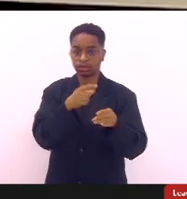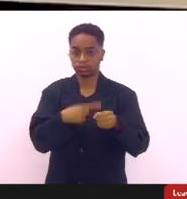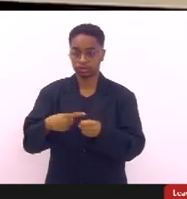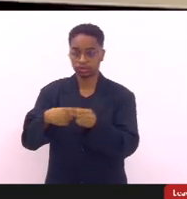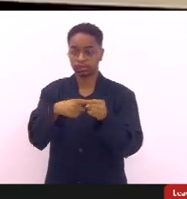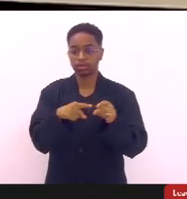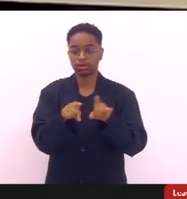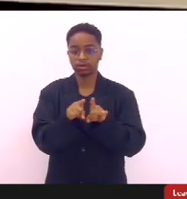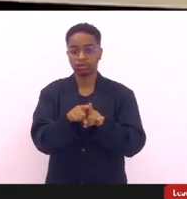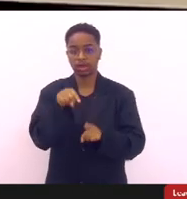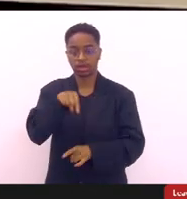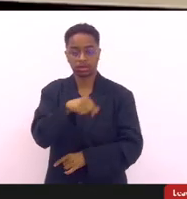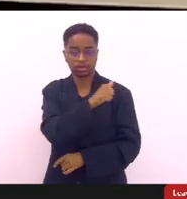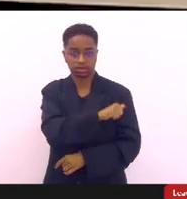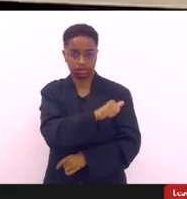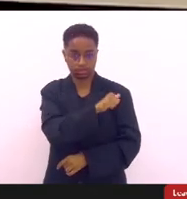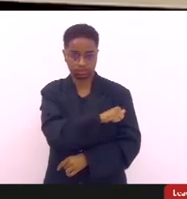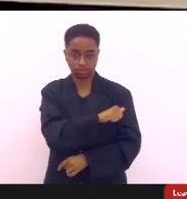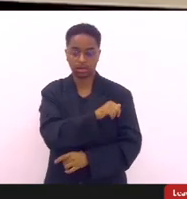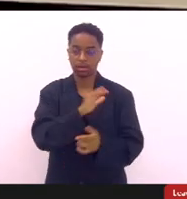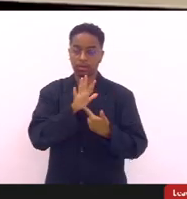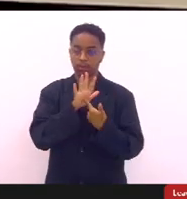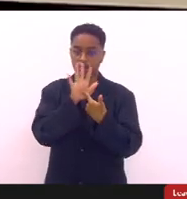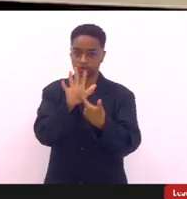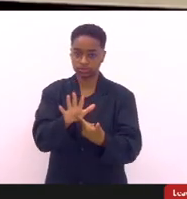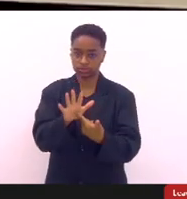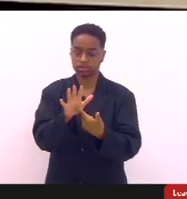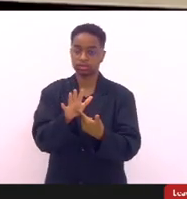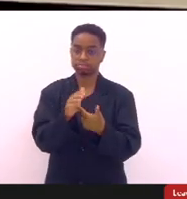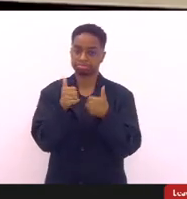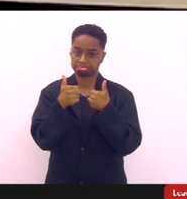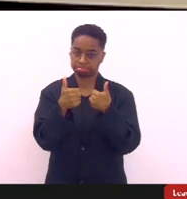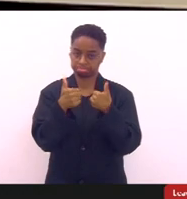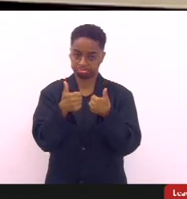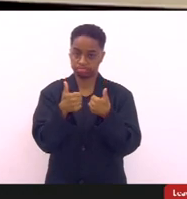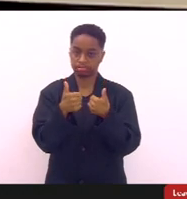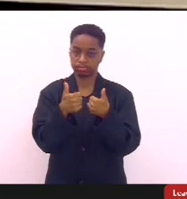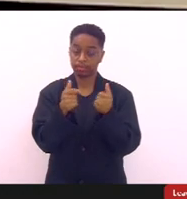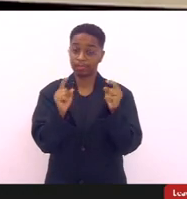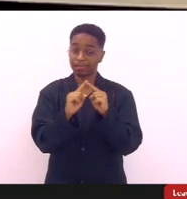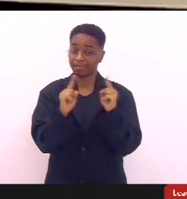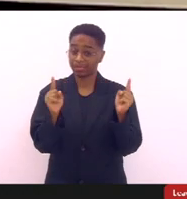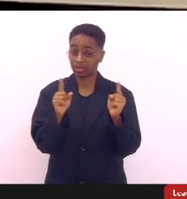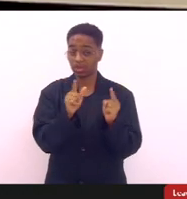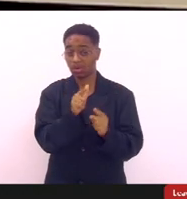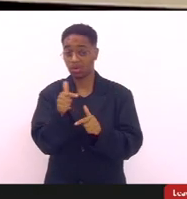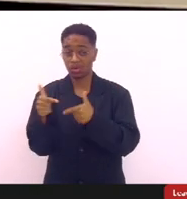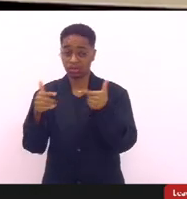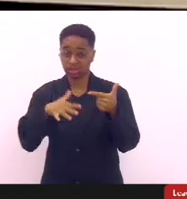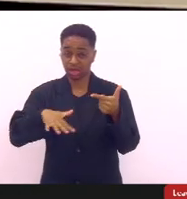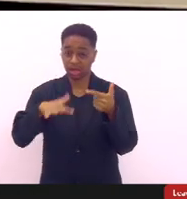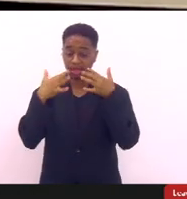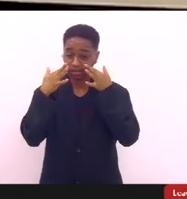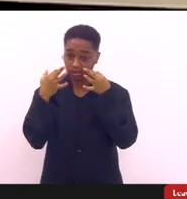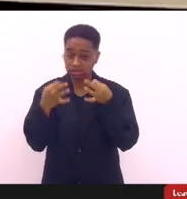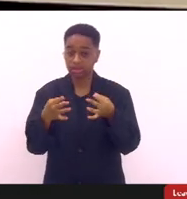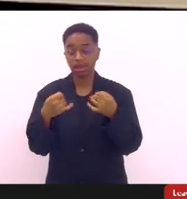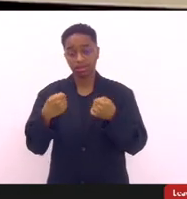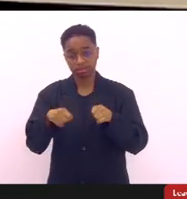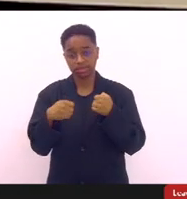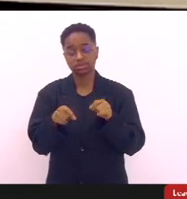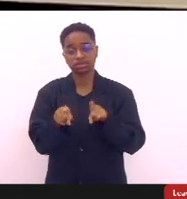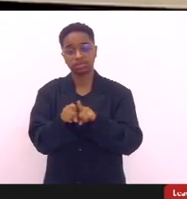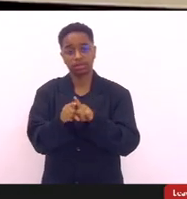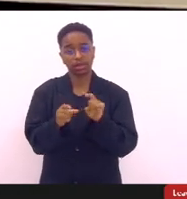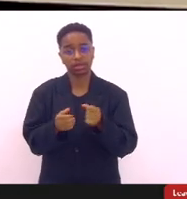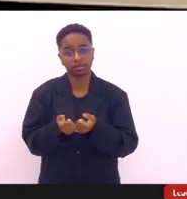Janeiro fez essa opção, e essa opção se mostrou muito bem sucedida. Agora, os outros níveis de atenção, eles têm que ser garantidos